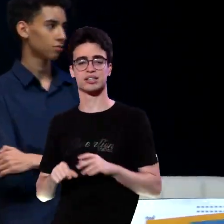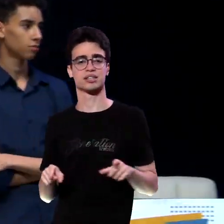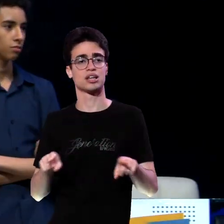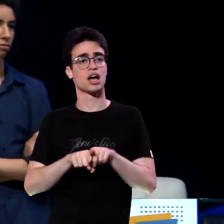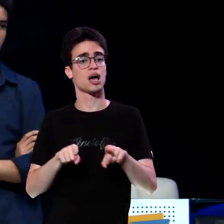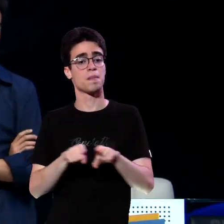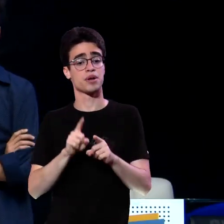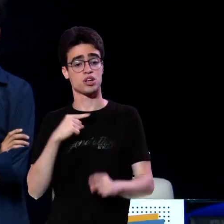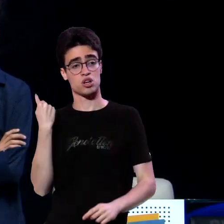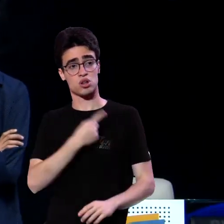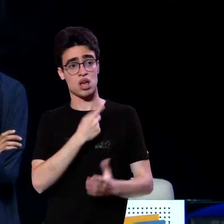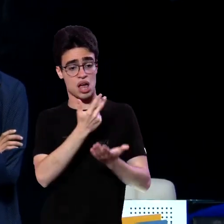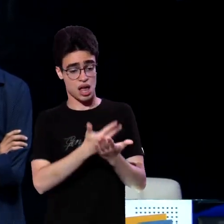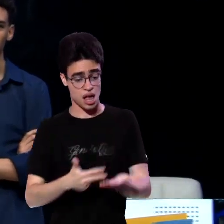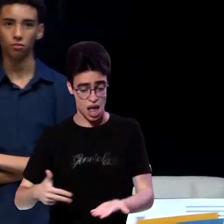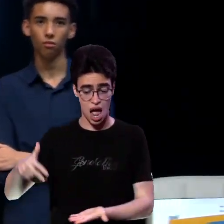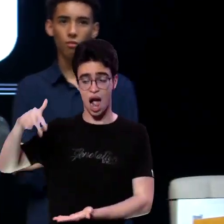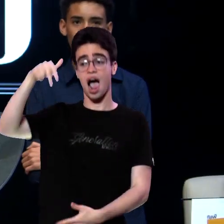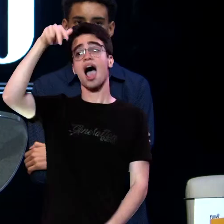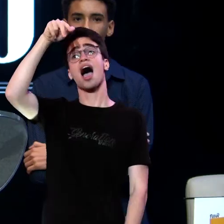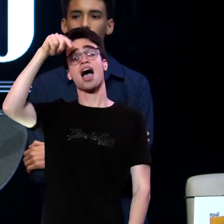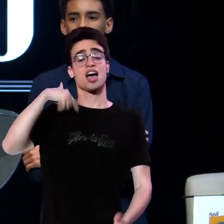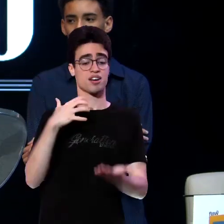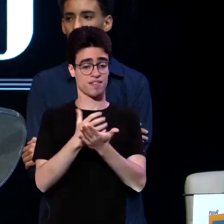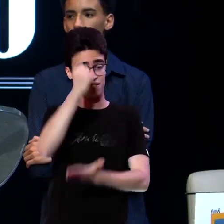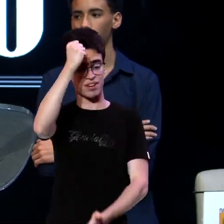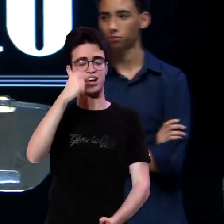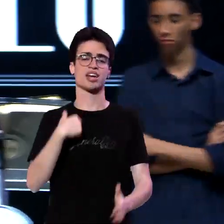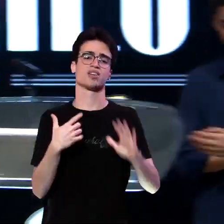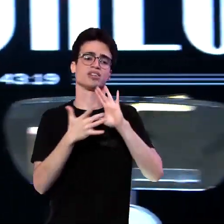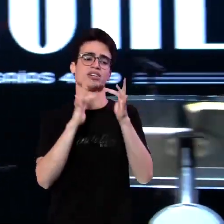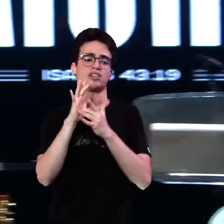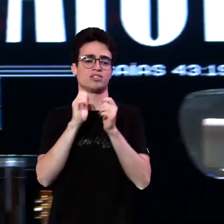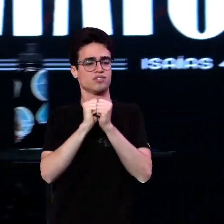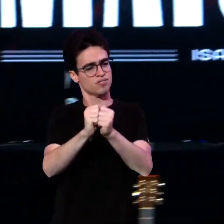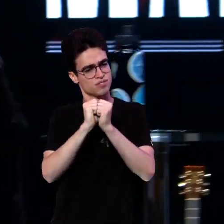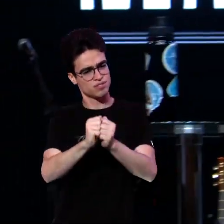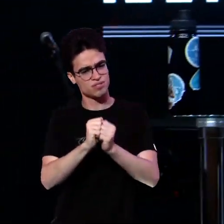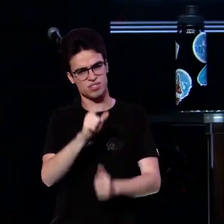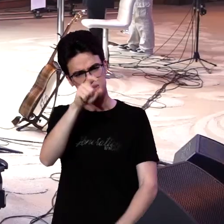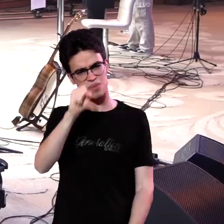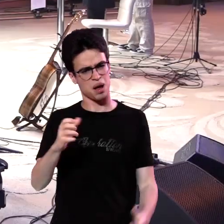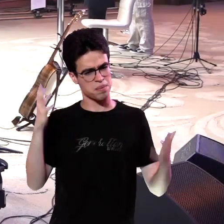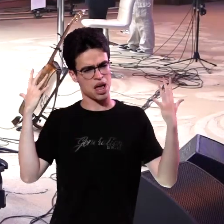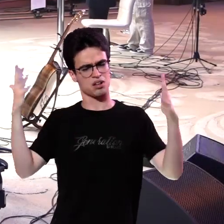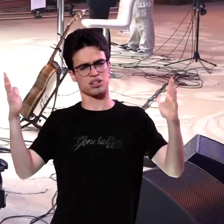Ele, nós vamos julgar o mundo e reinar junto com Jesus. Você pode aplaudir ao Senhor?